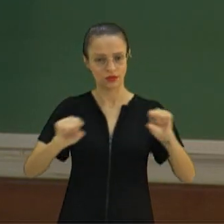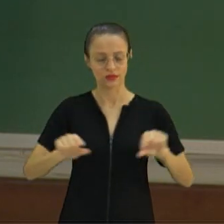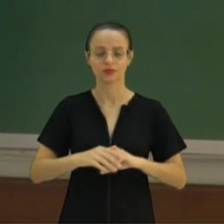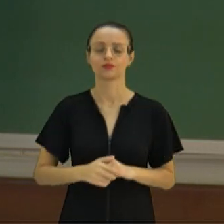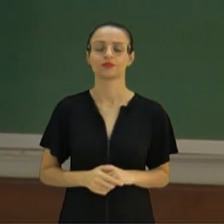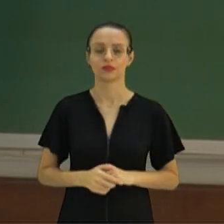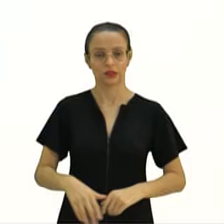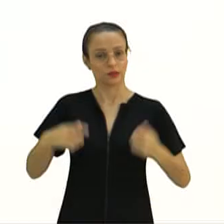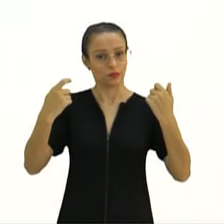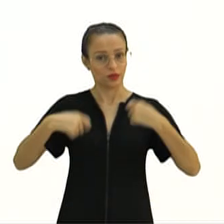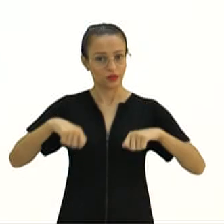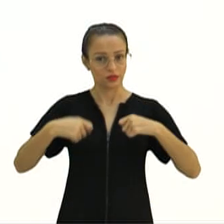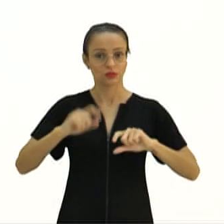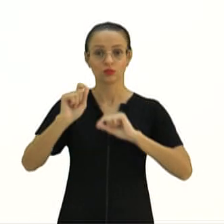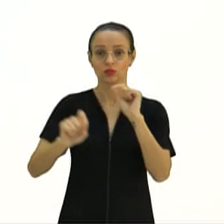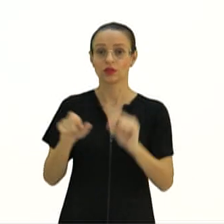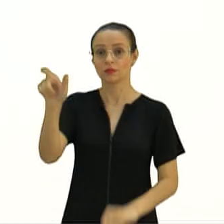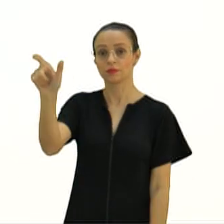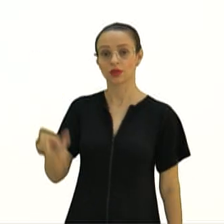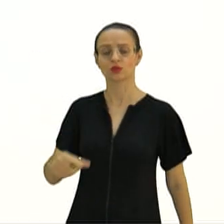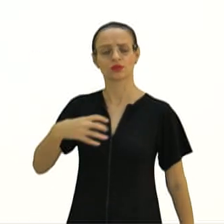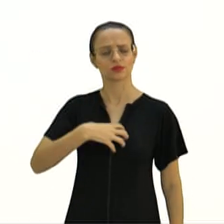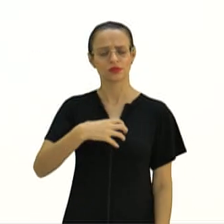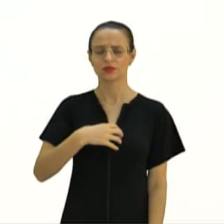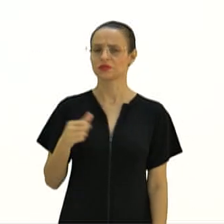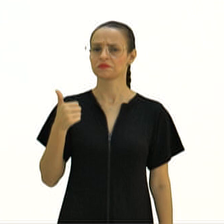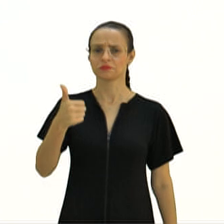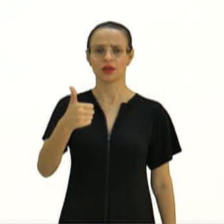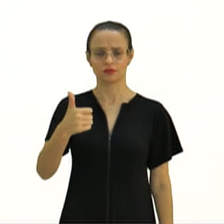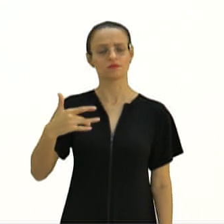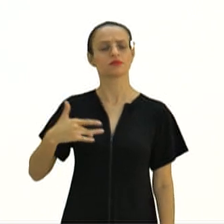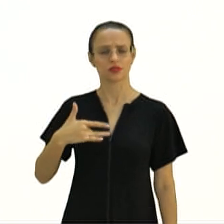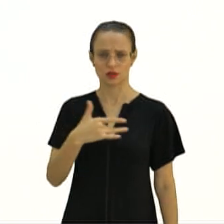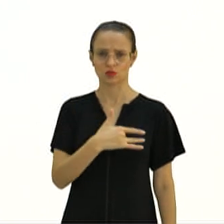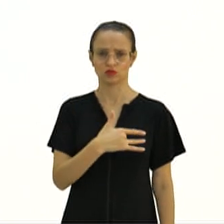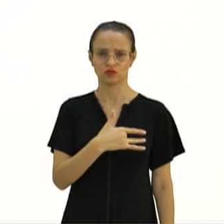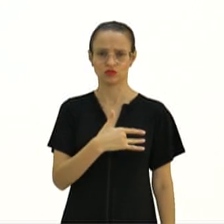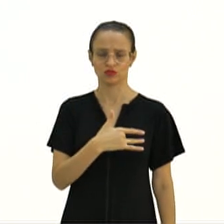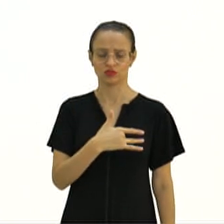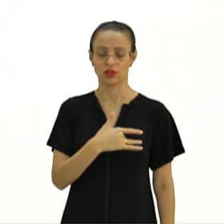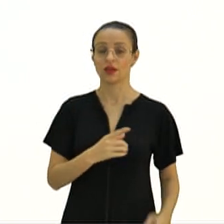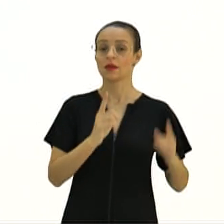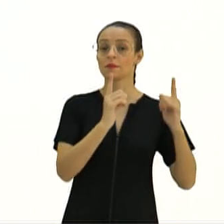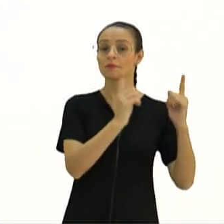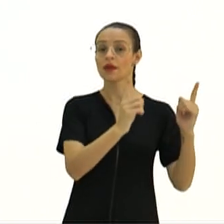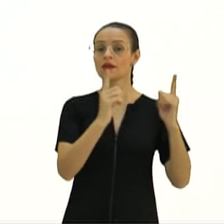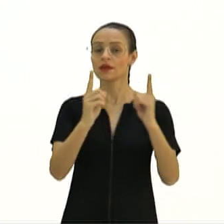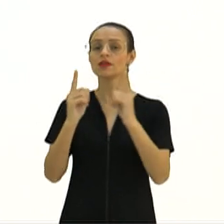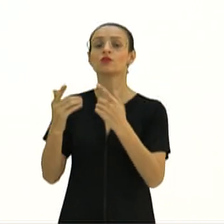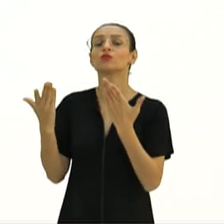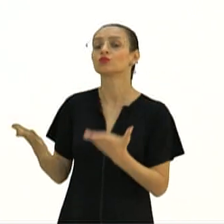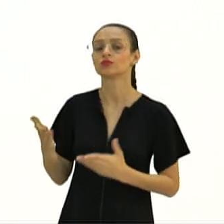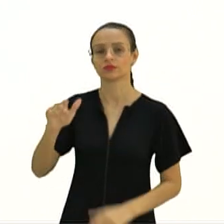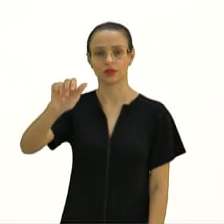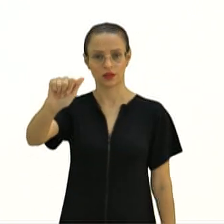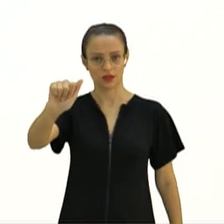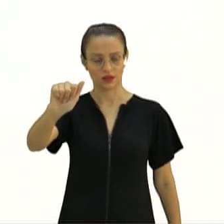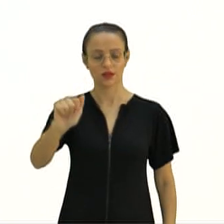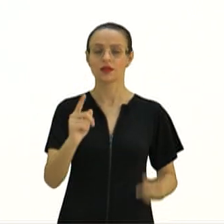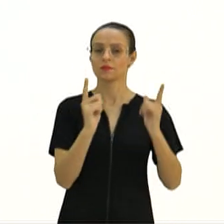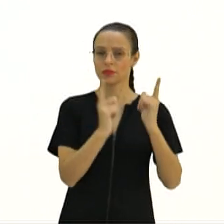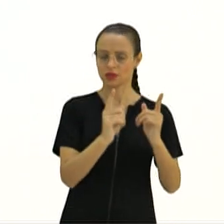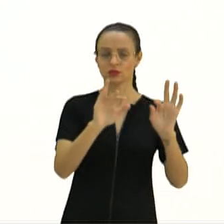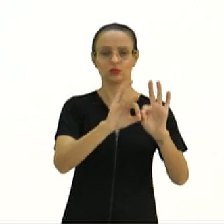É necessário que a pessoa sinta-se bem, com saúde. O período acima é, letra A, um